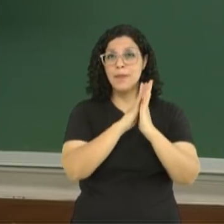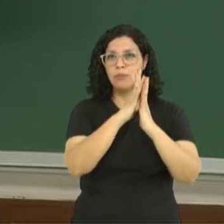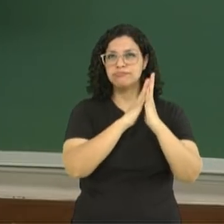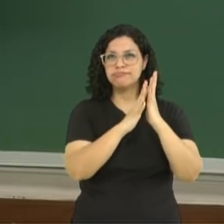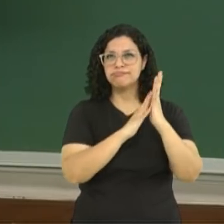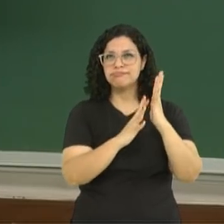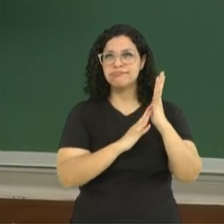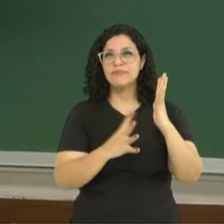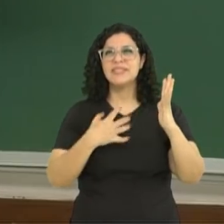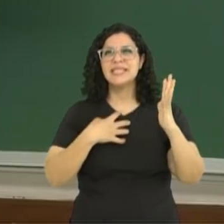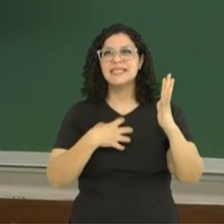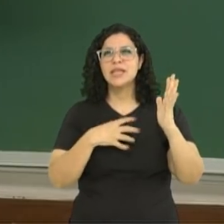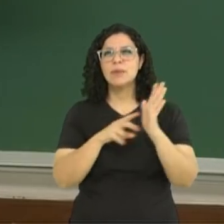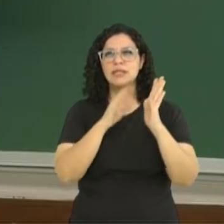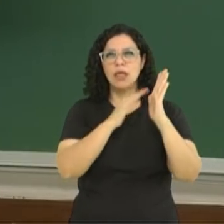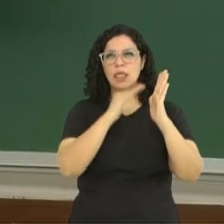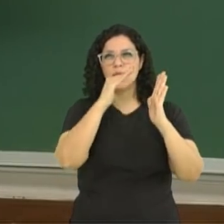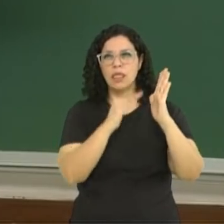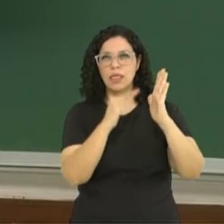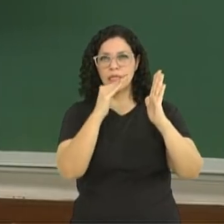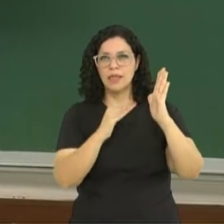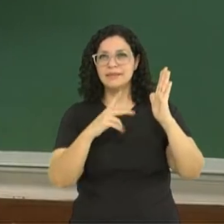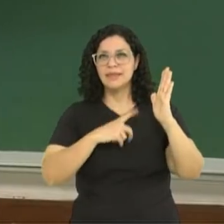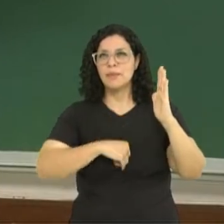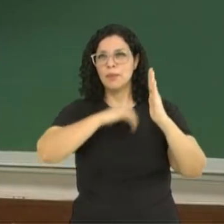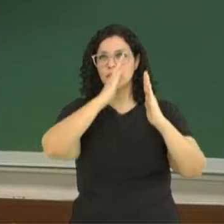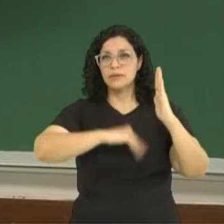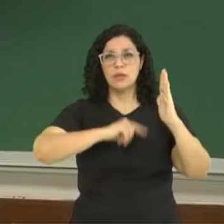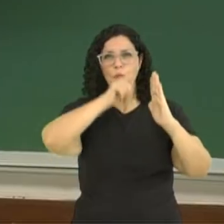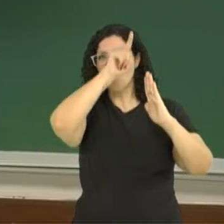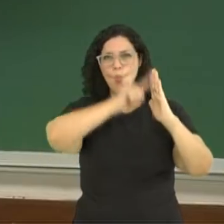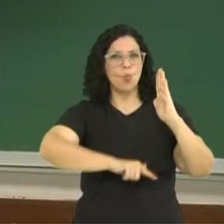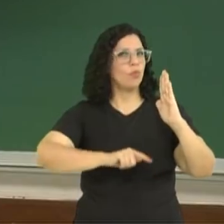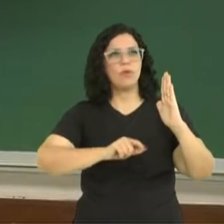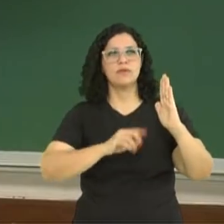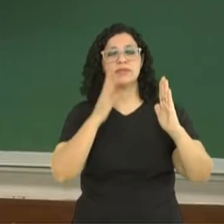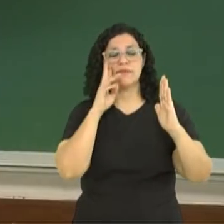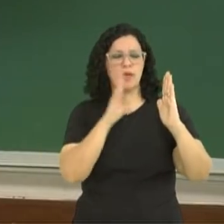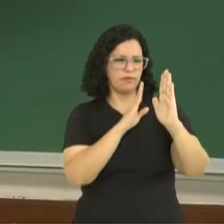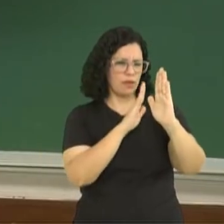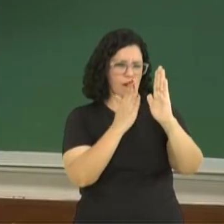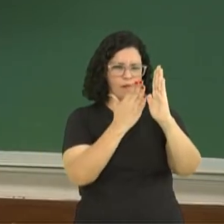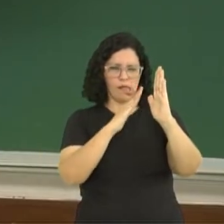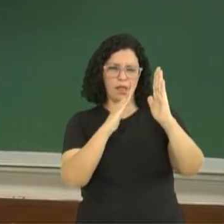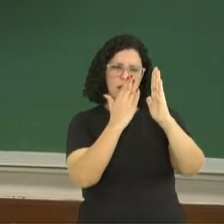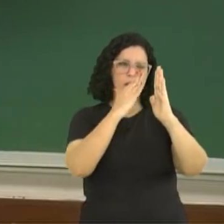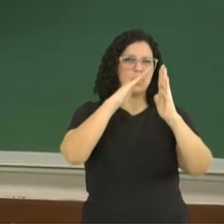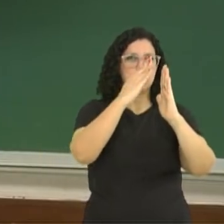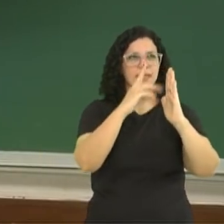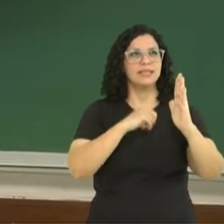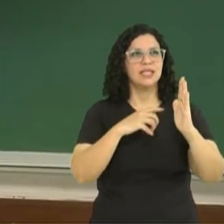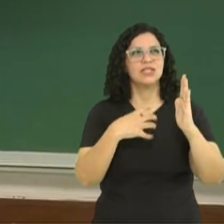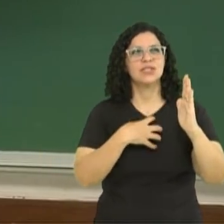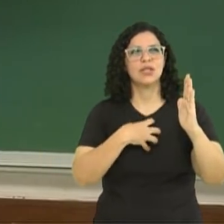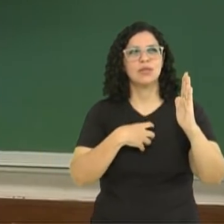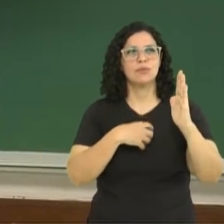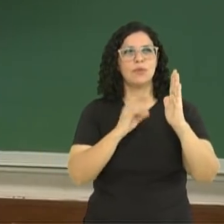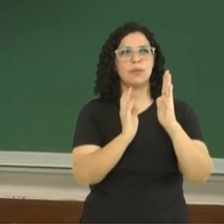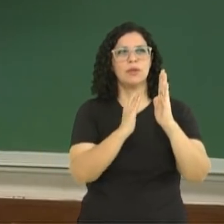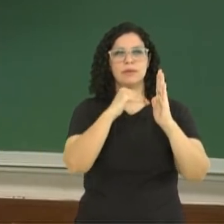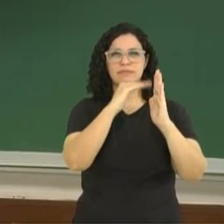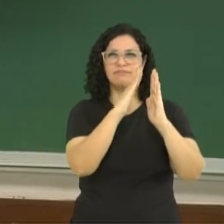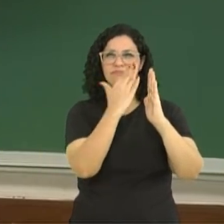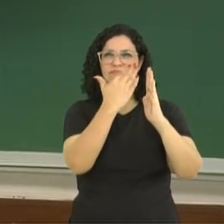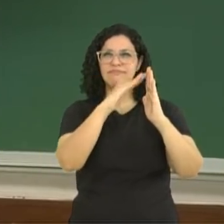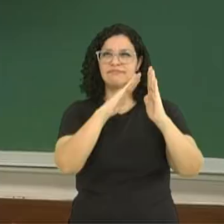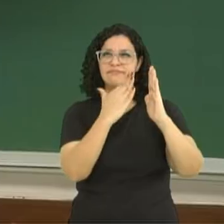você sente essas pontas aqui que elas ficam para fora. Se você olhar essa tela de lado, a tela é lisa assim, a tinta ela está assim, ó. Então ela